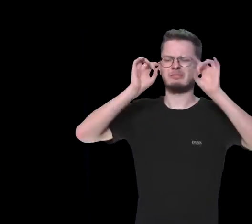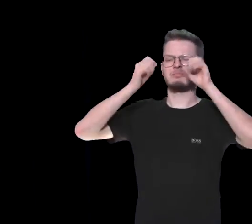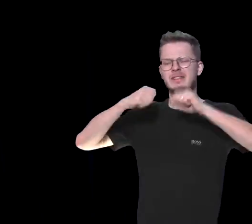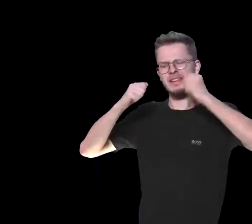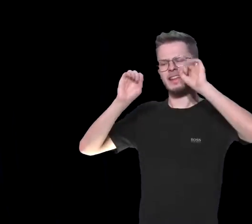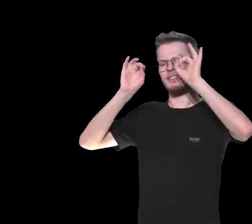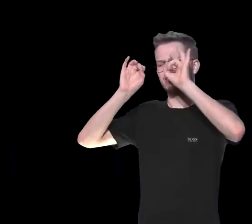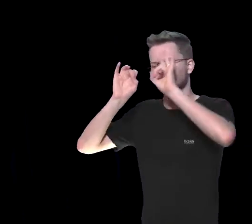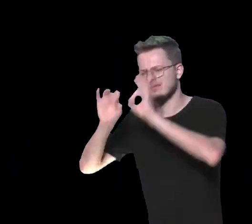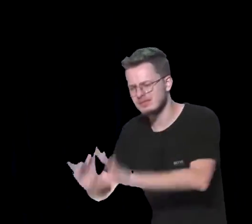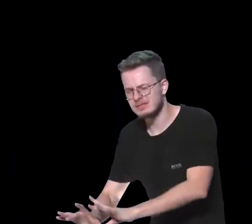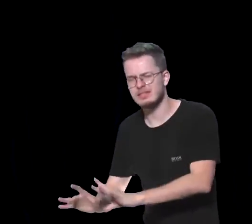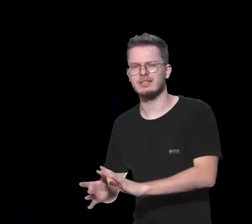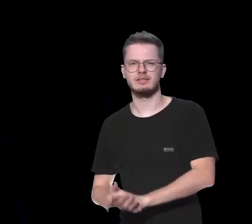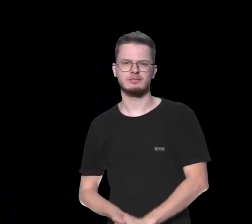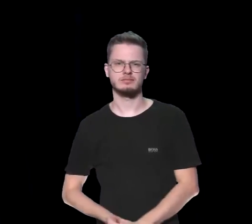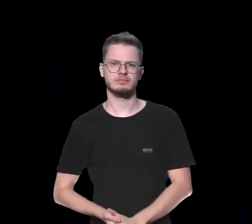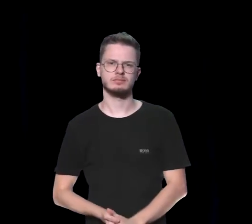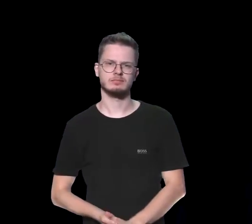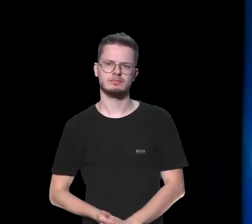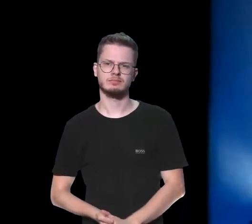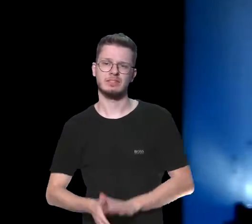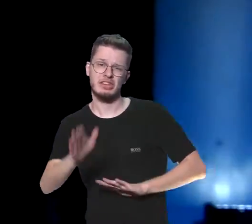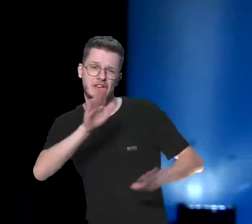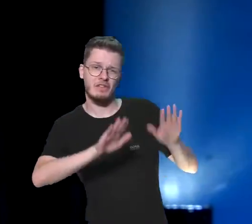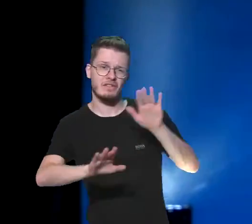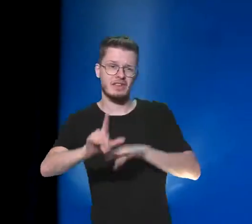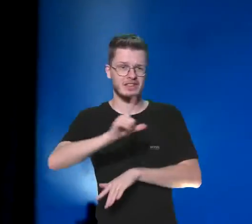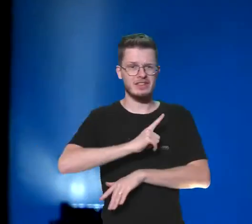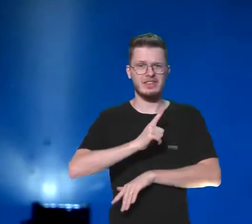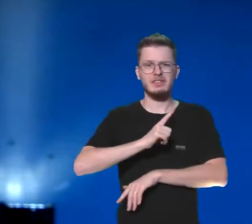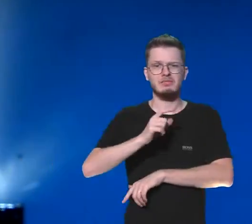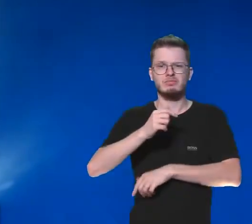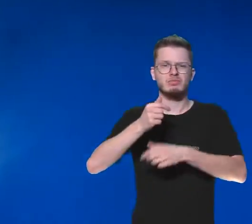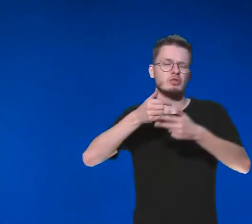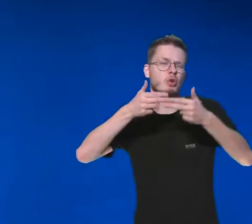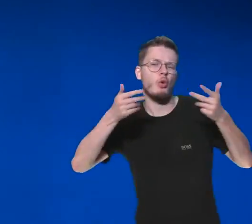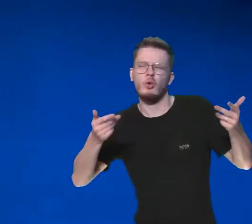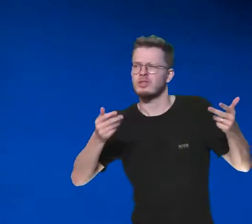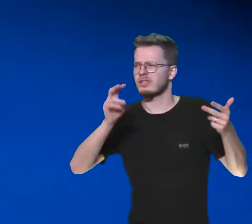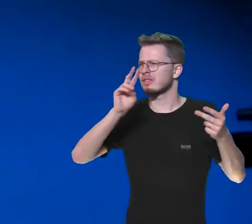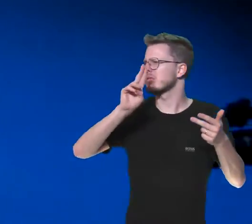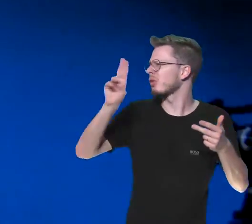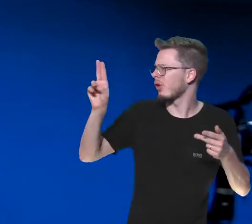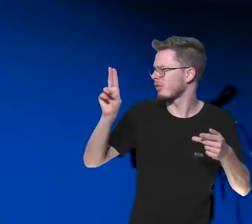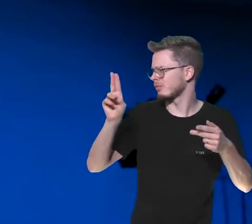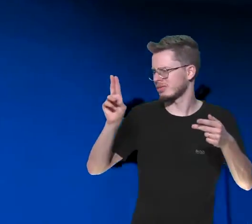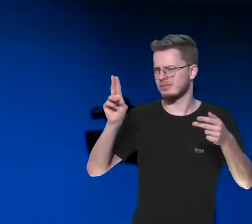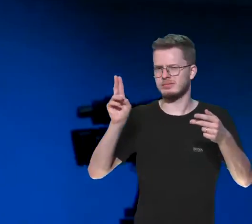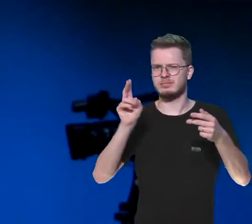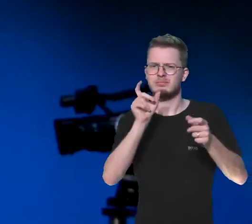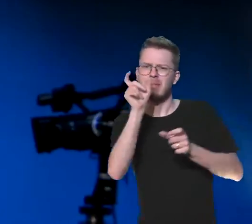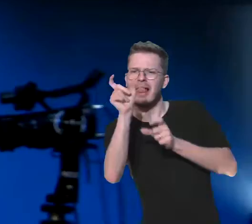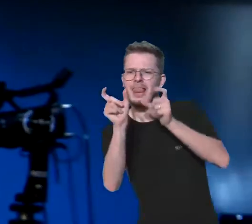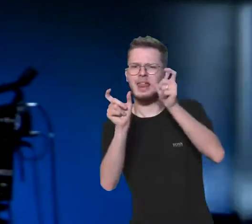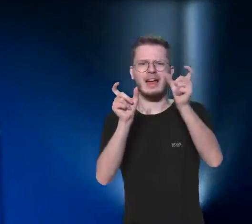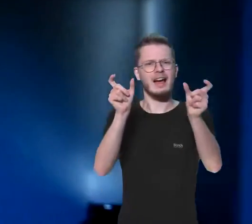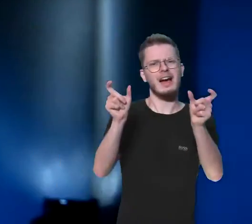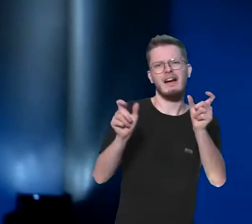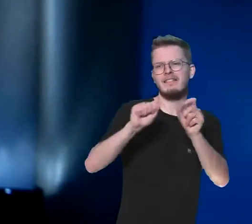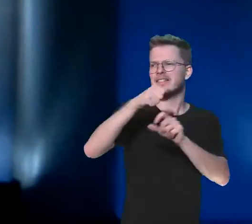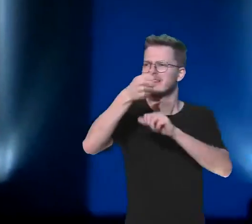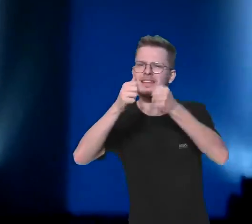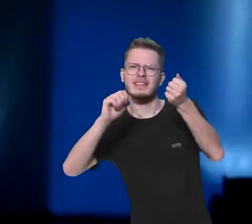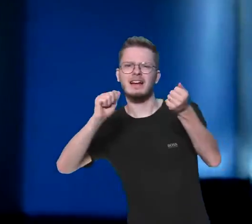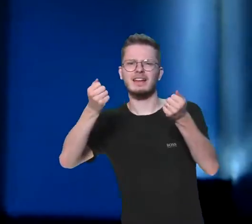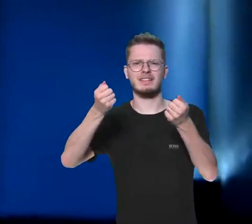Talvez tenha alguns nomes vindo na tua mente agora. Tem algumas situações, palavras que você